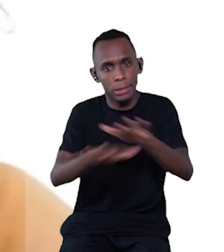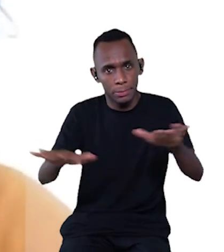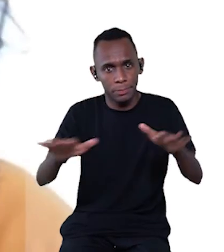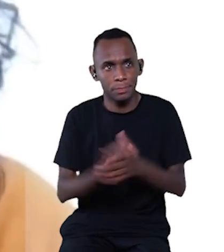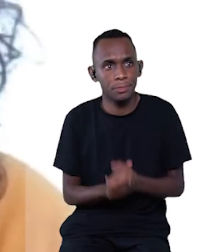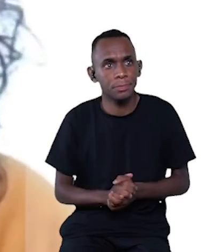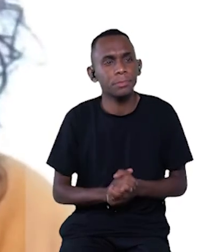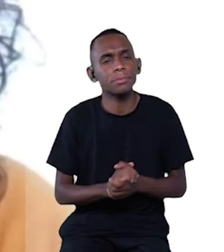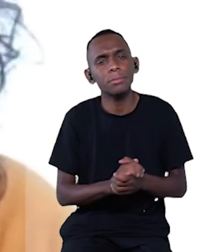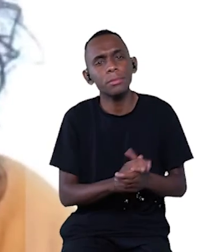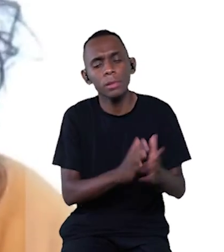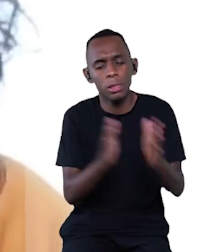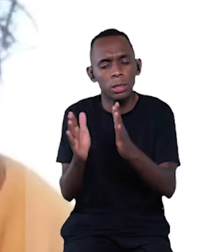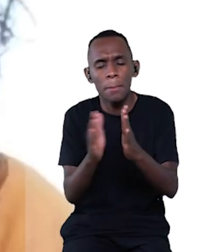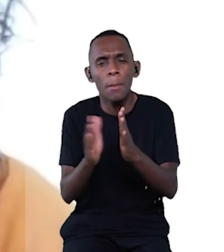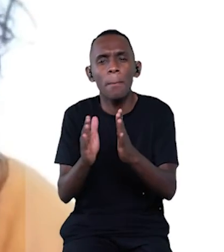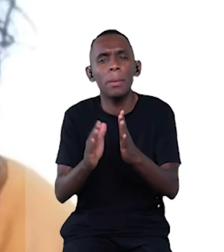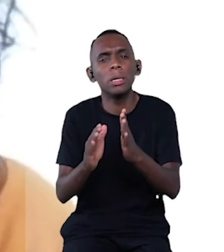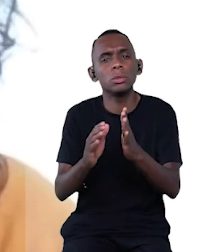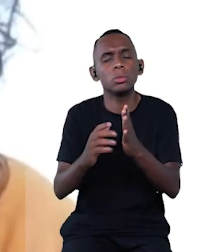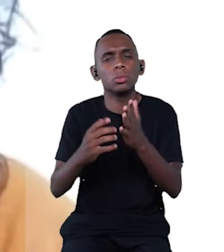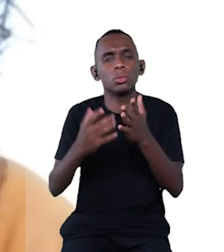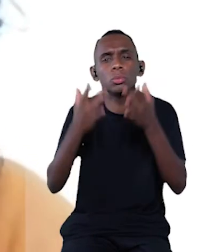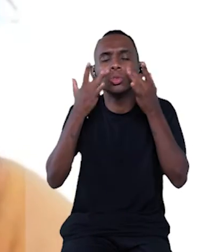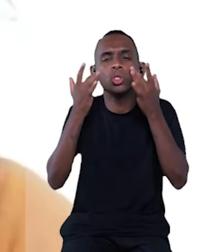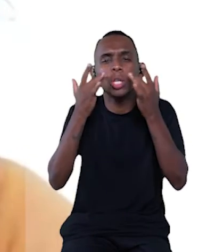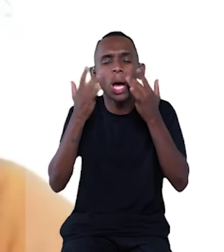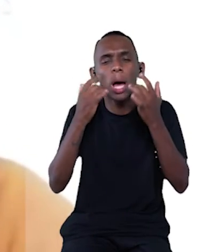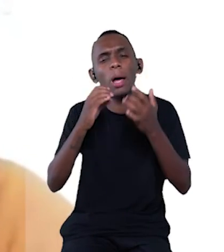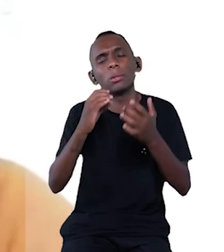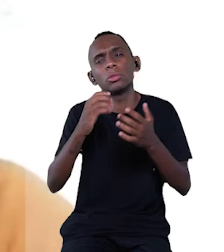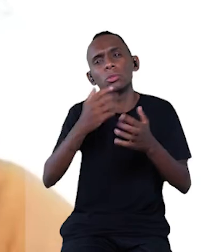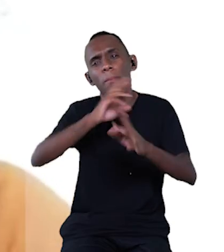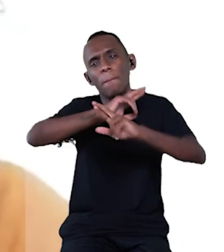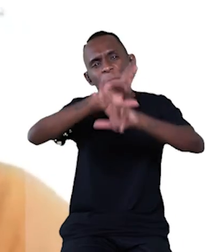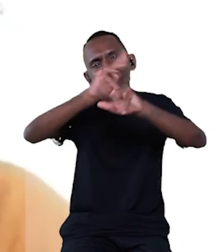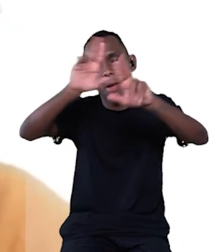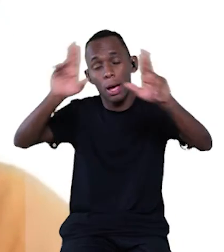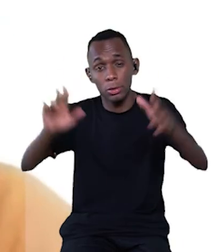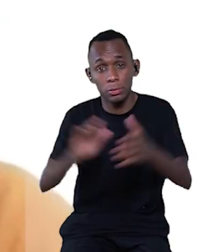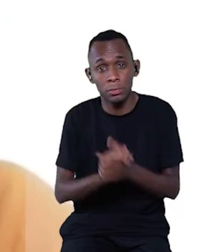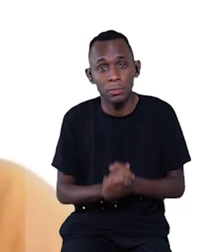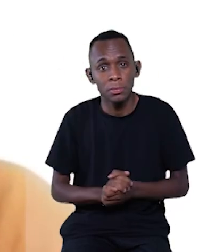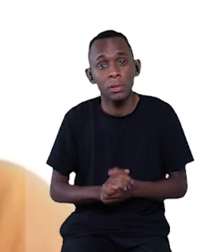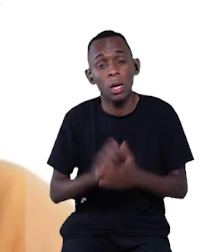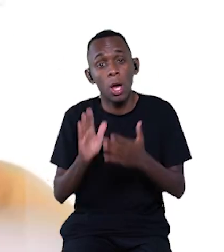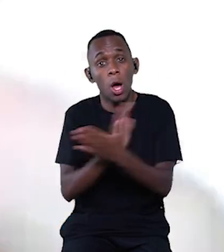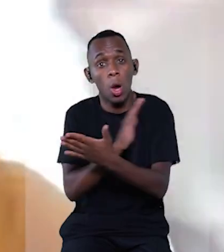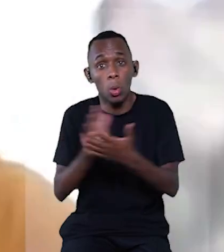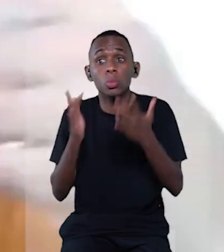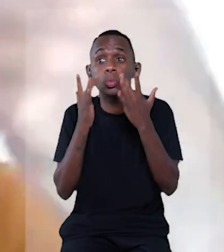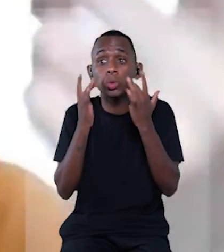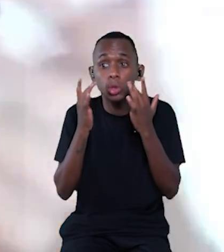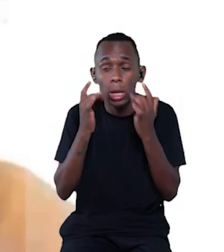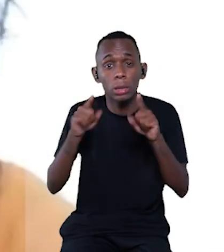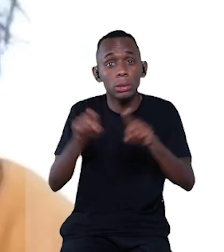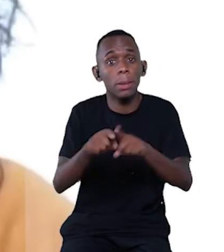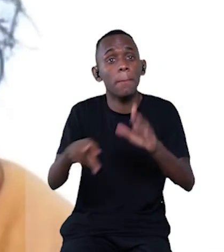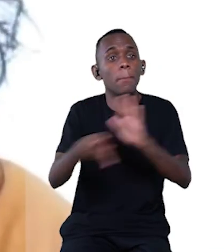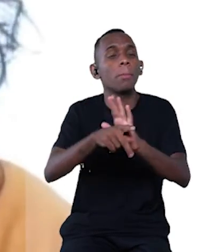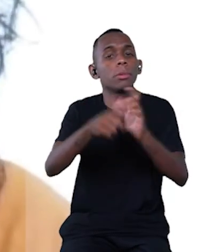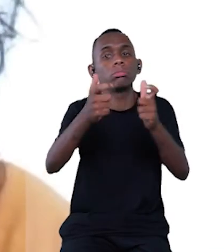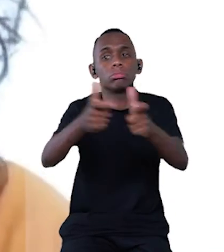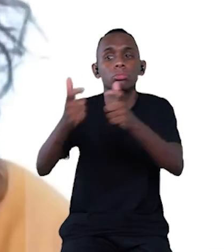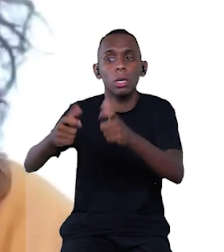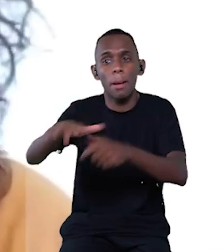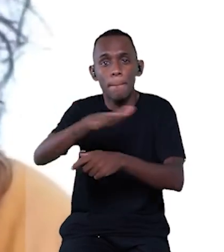pré-pandemia, né? Teve temporada no Teatro Marília, no CCBB, e alguns teatros